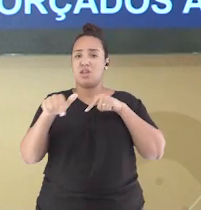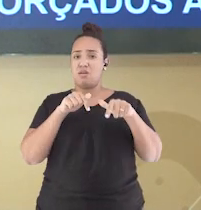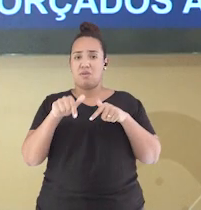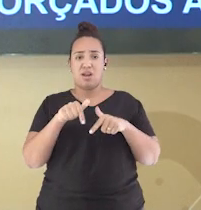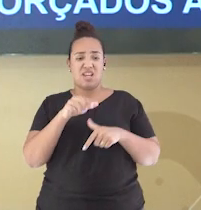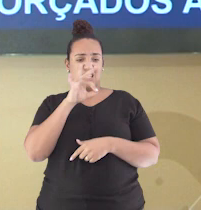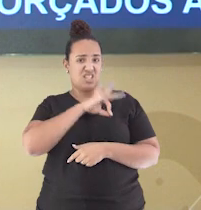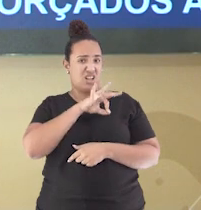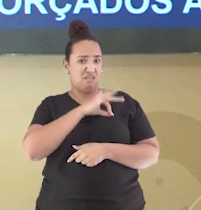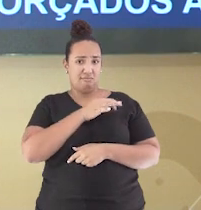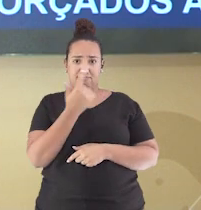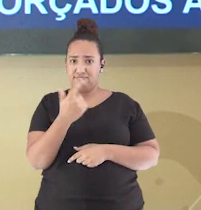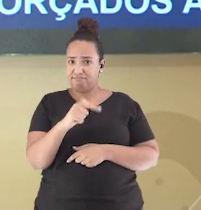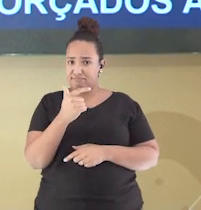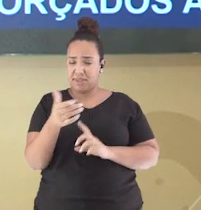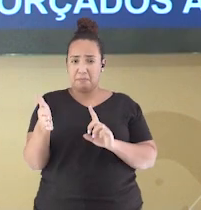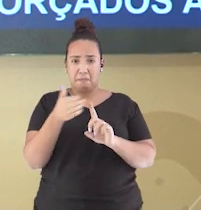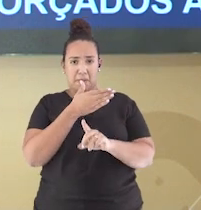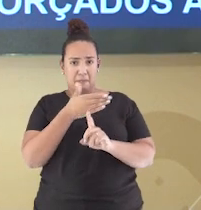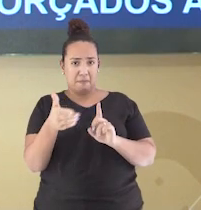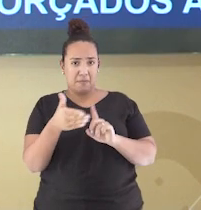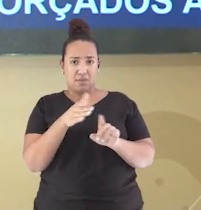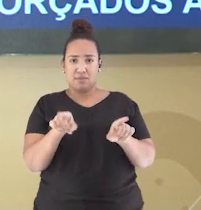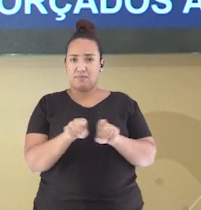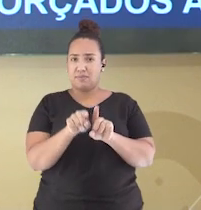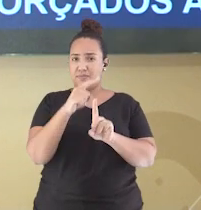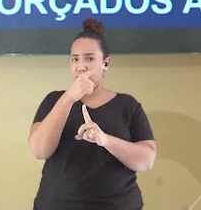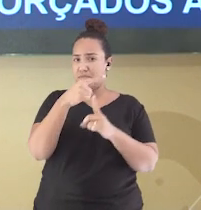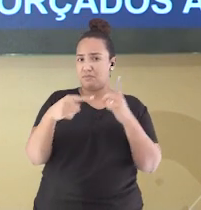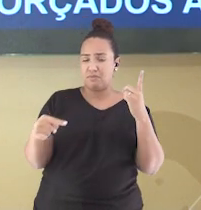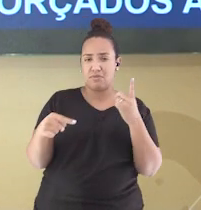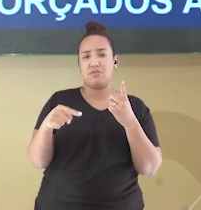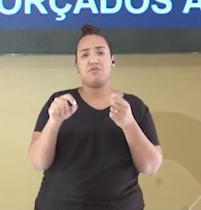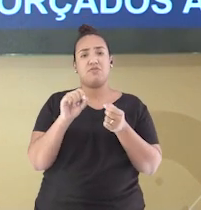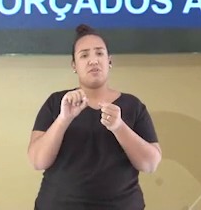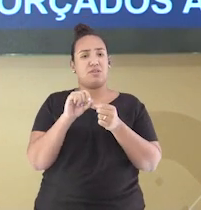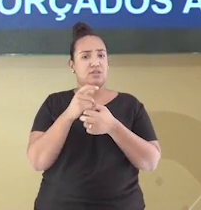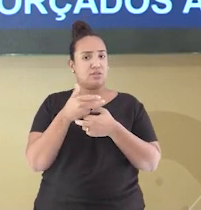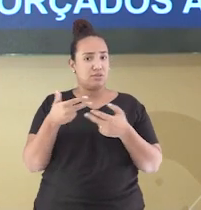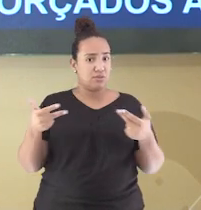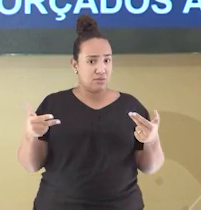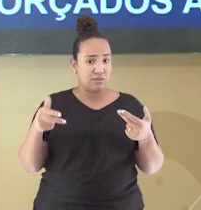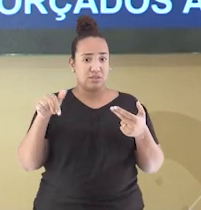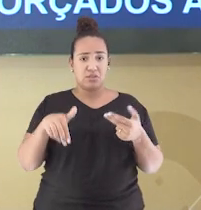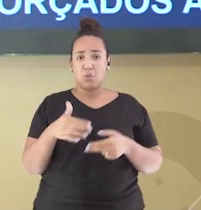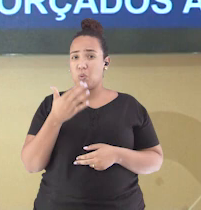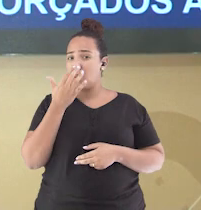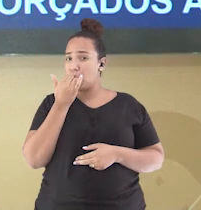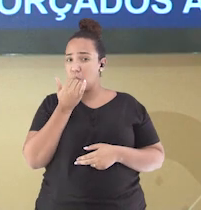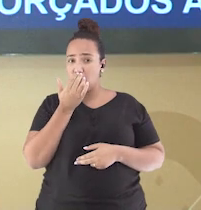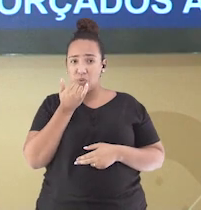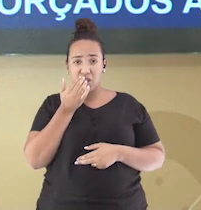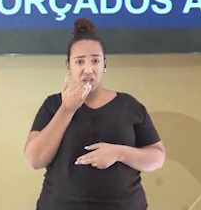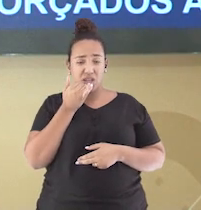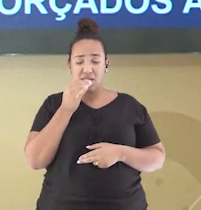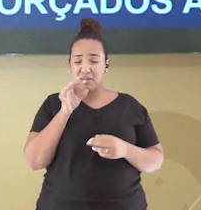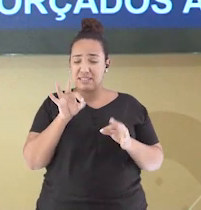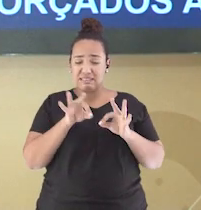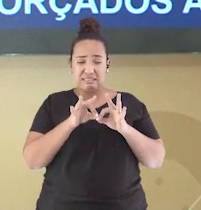e levem para um lugar totalmente desconhecido. Nesse lugar, eles te obrigam a trabalhar, não pagam